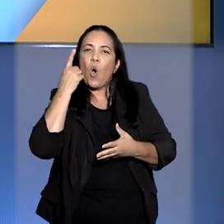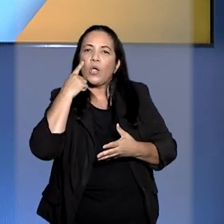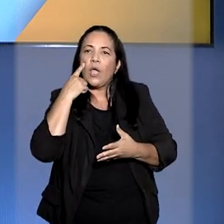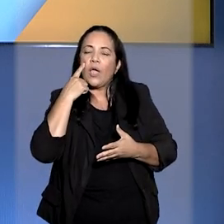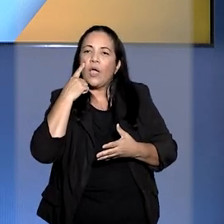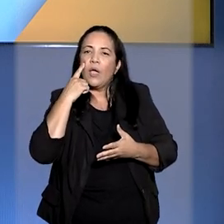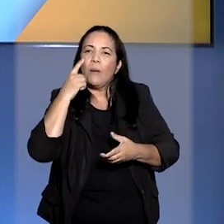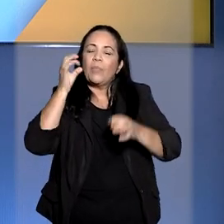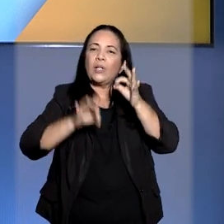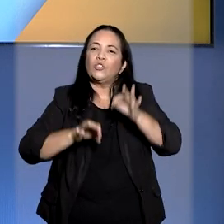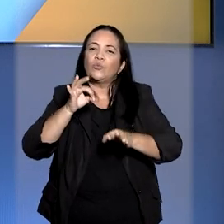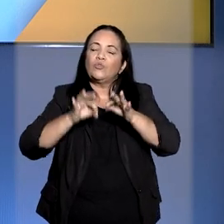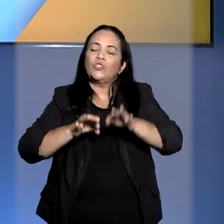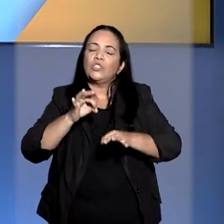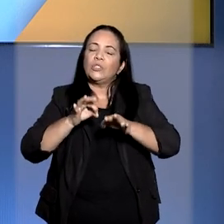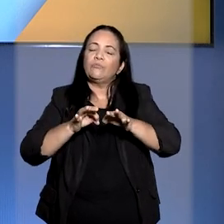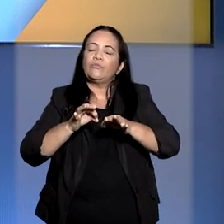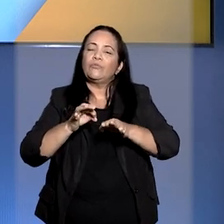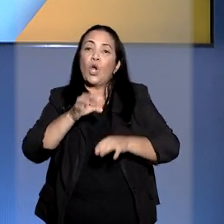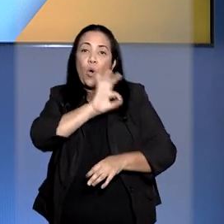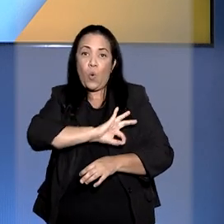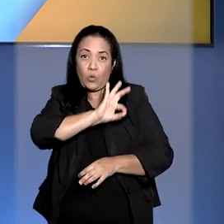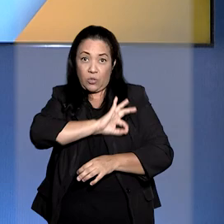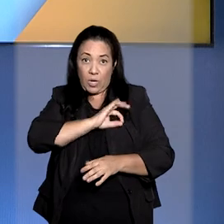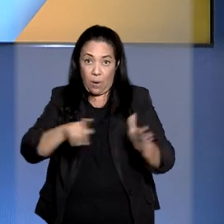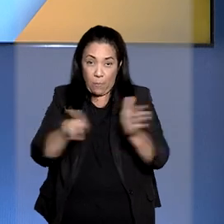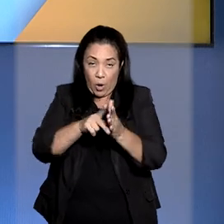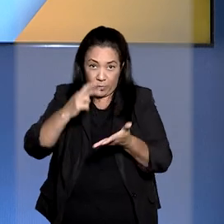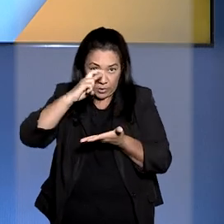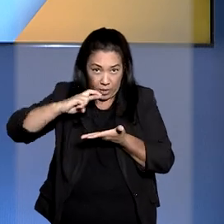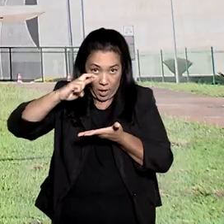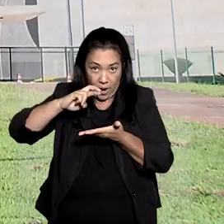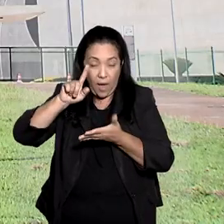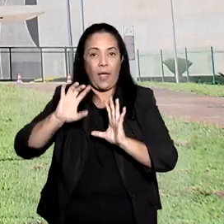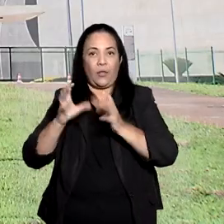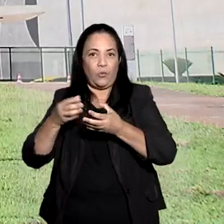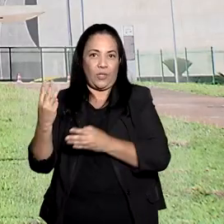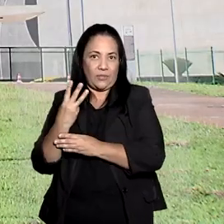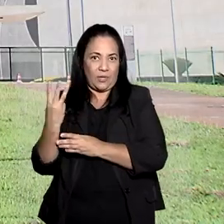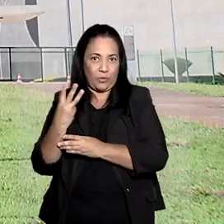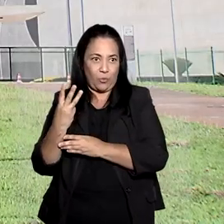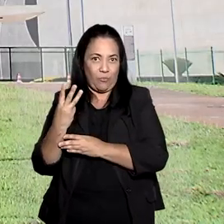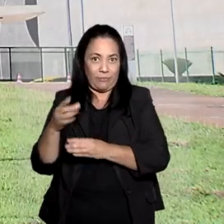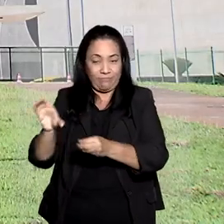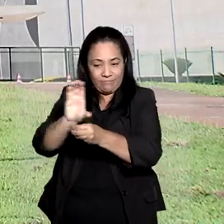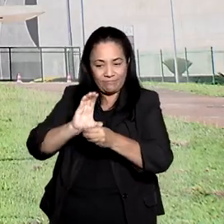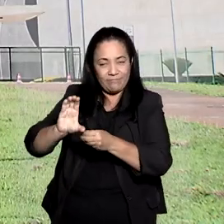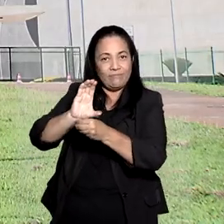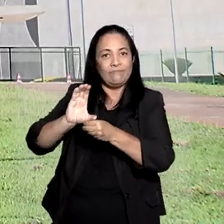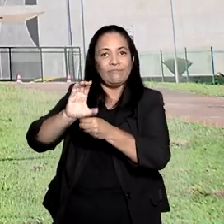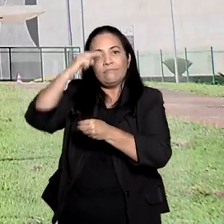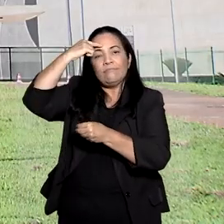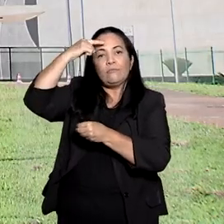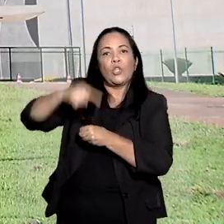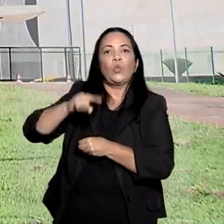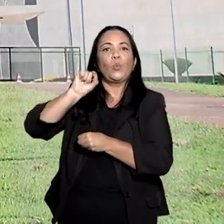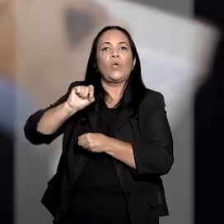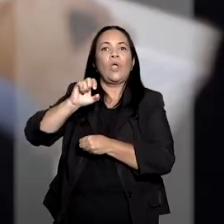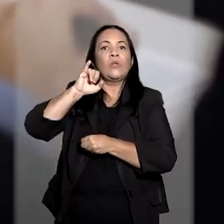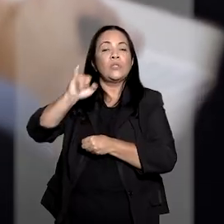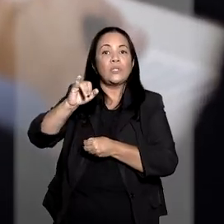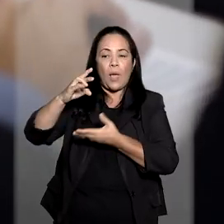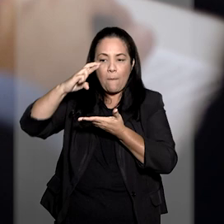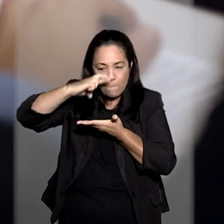devedor de seus honorários o entendimento é da terceira turma o colegiado decidiu por unanimidade